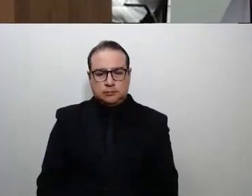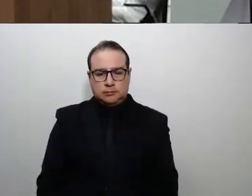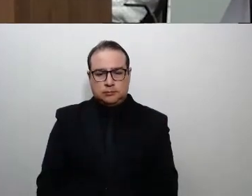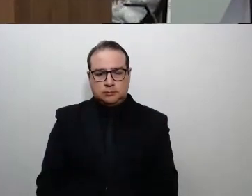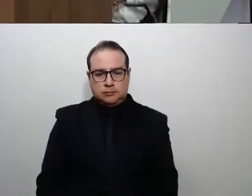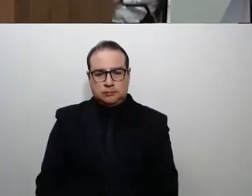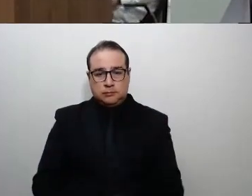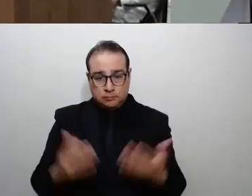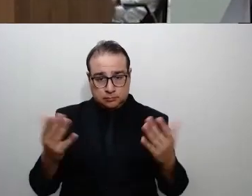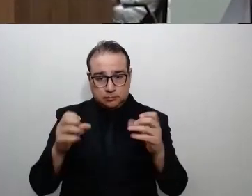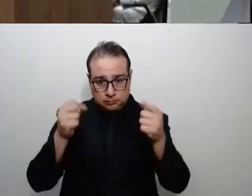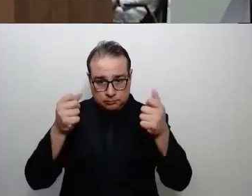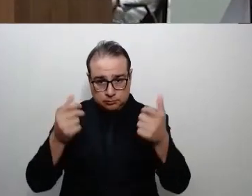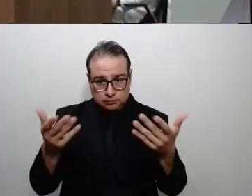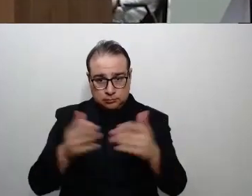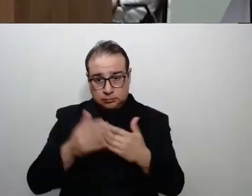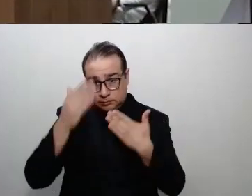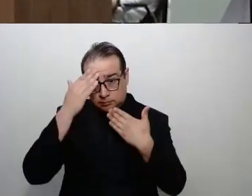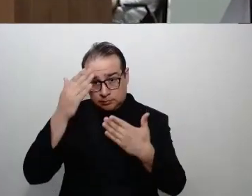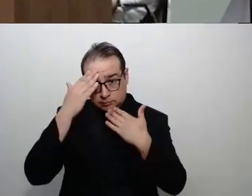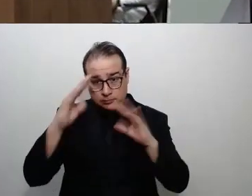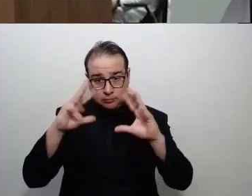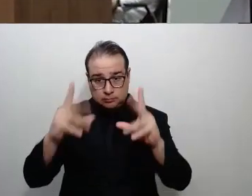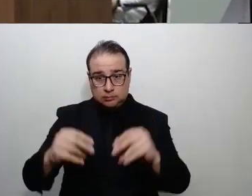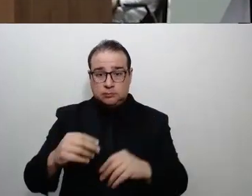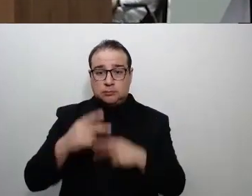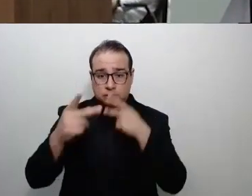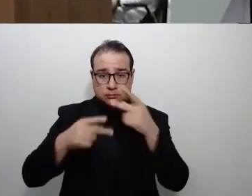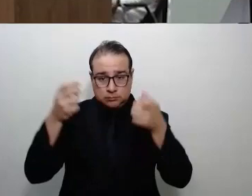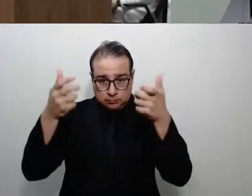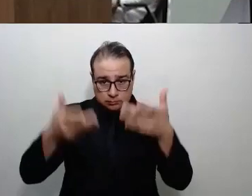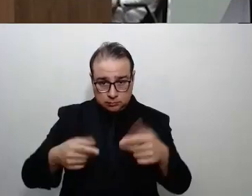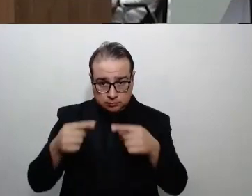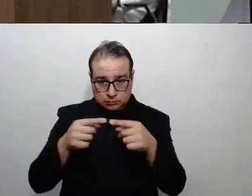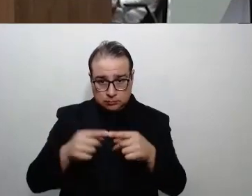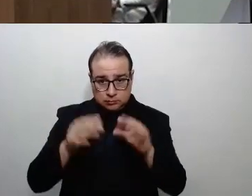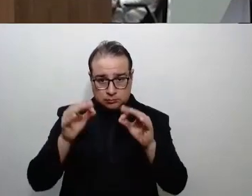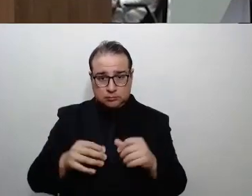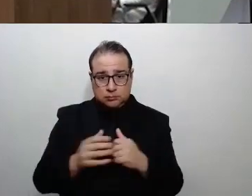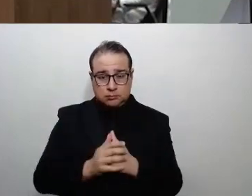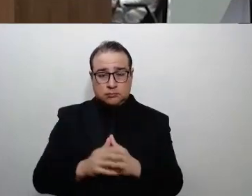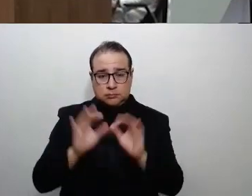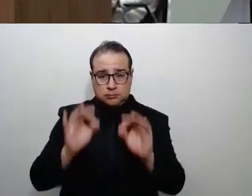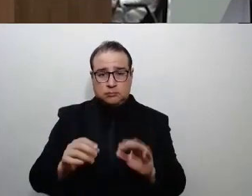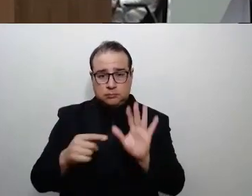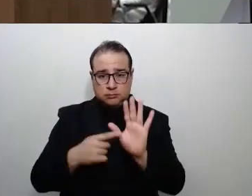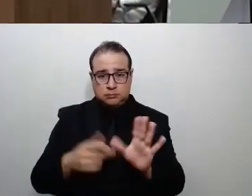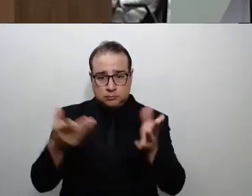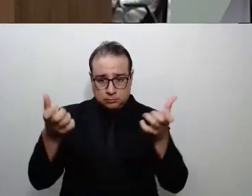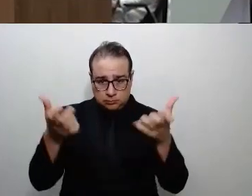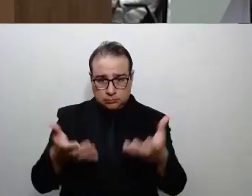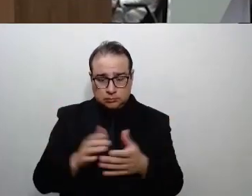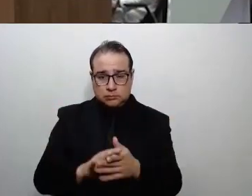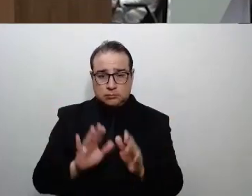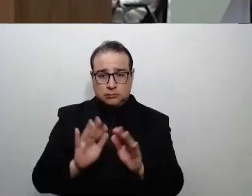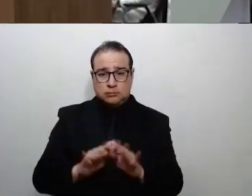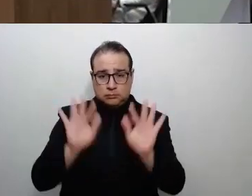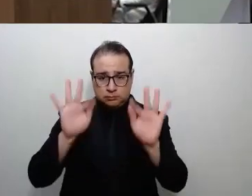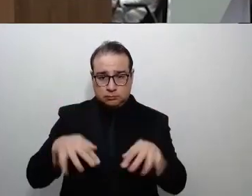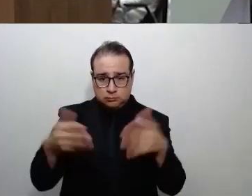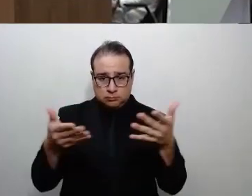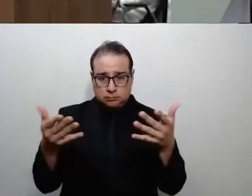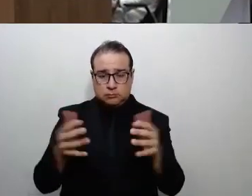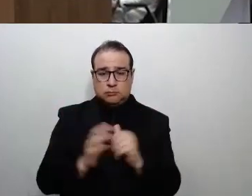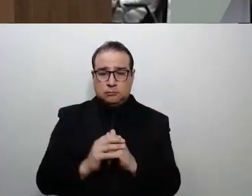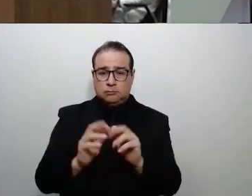senhoras e senhores agradecemos os pronunciamentos realizados e com a devida autorização declaramos encerrada